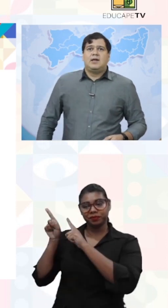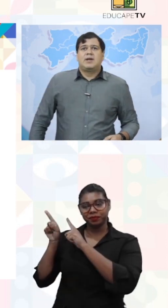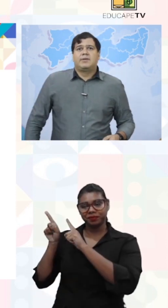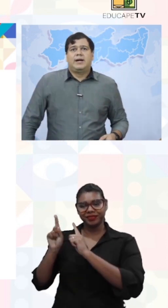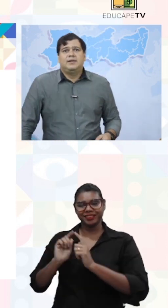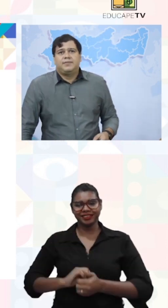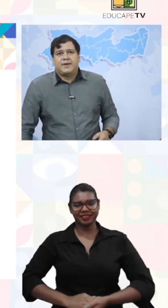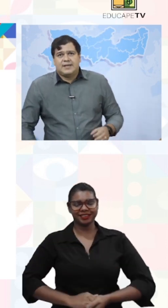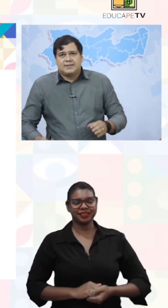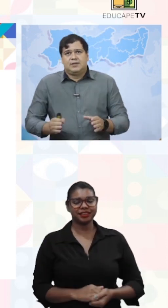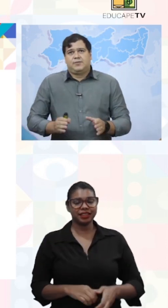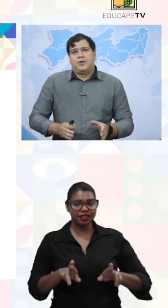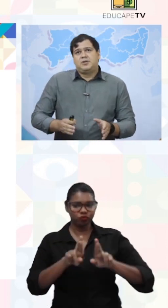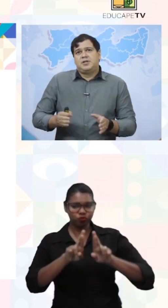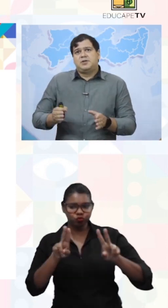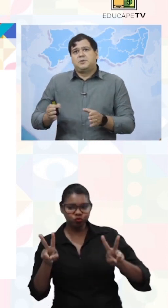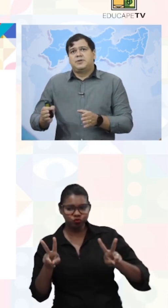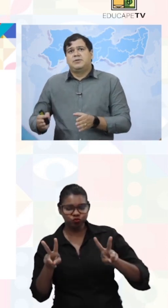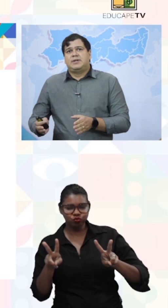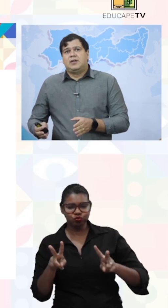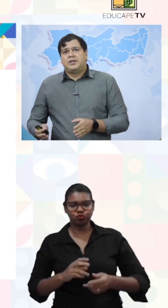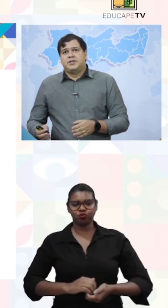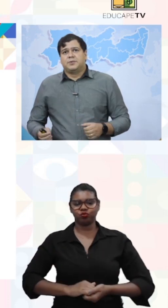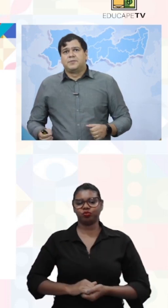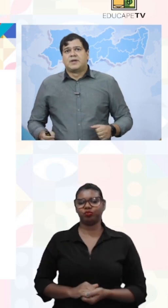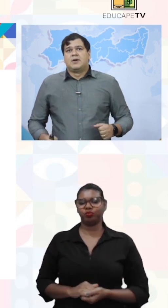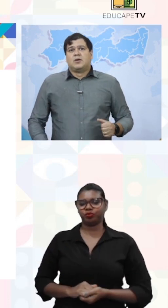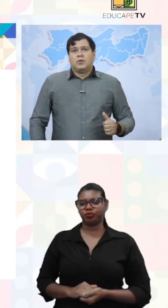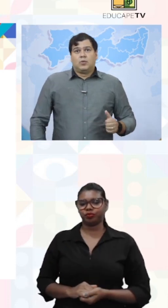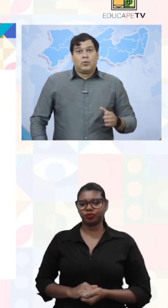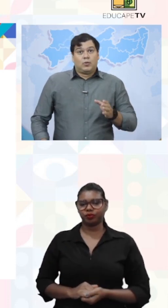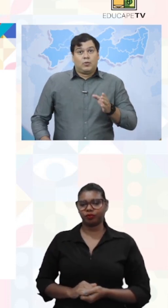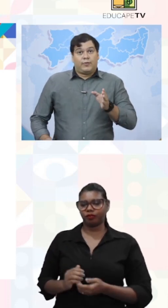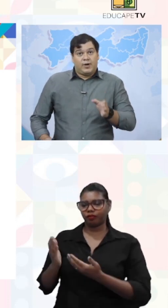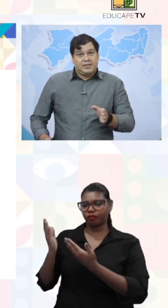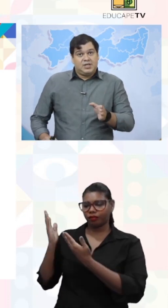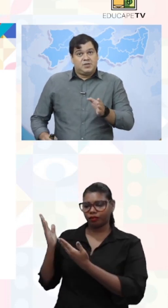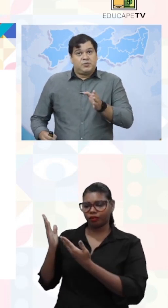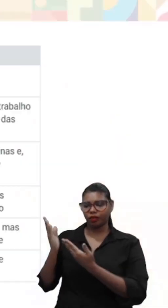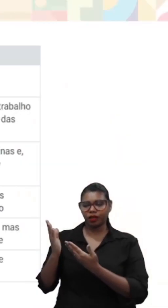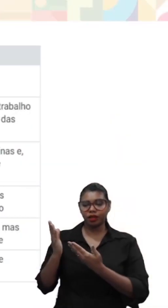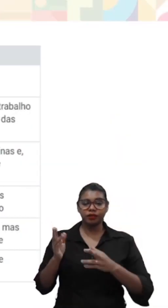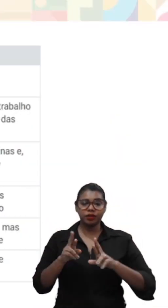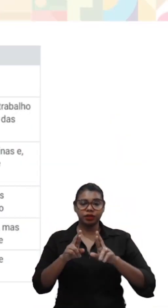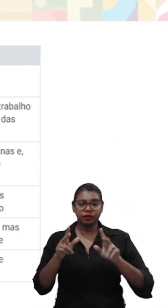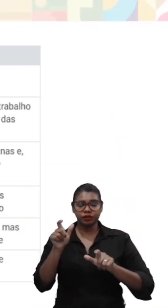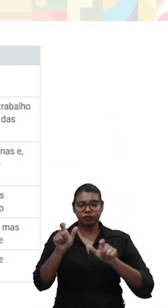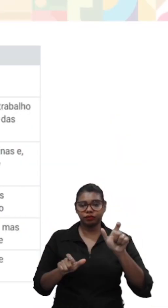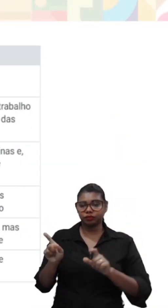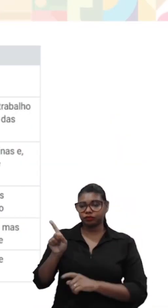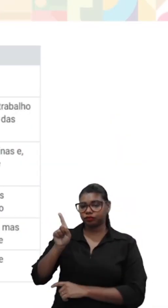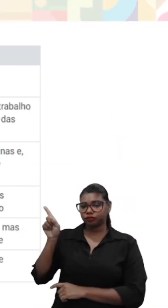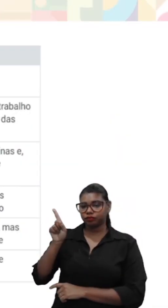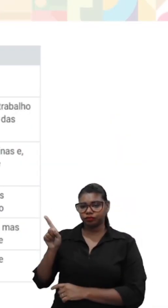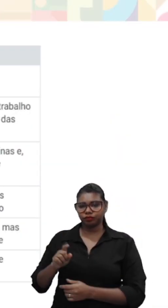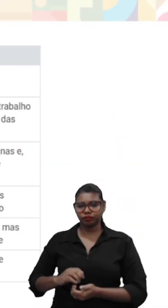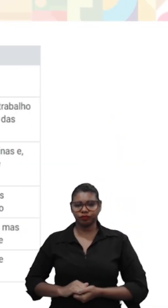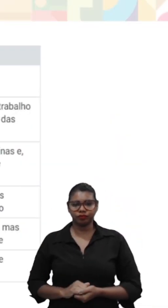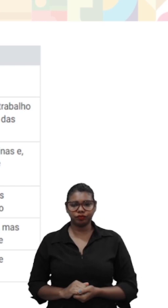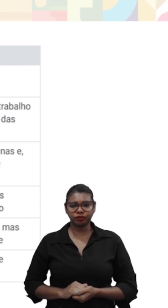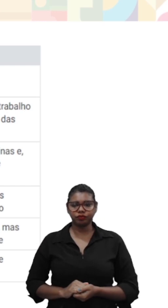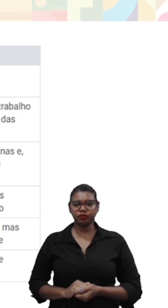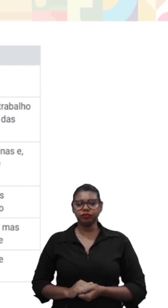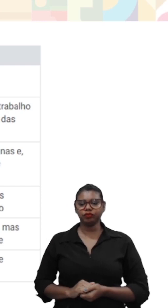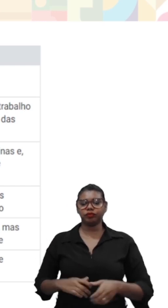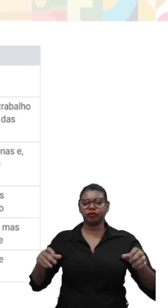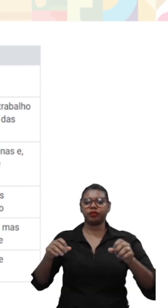Aqui tem uma grande diferença, né, do Fordismo e o Taylorismo. O Fordismo e o Toyotismo. A produção, o sistema